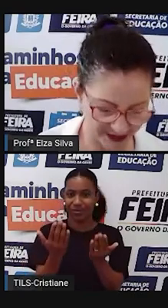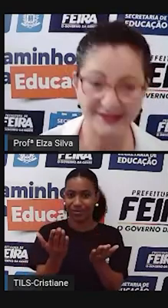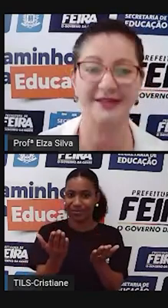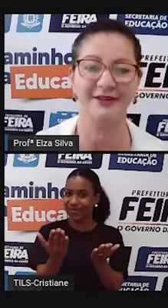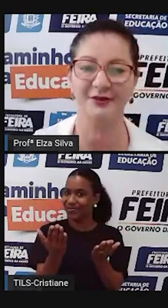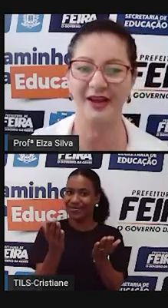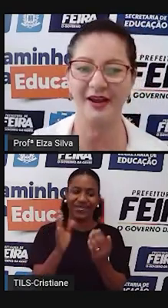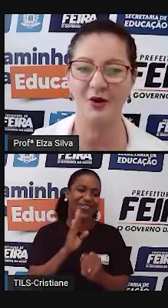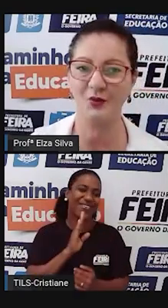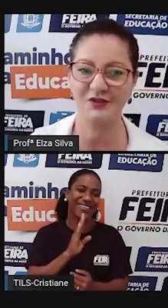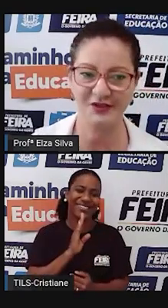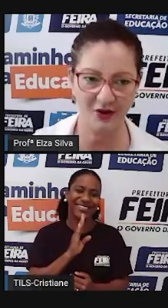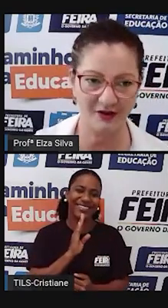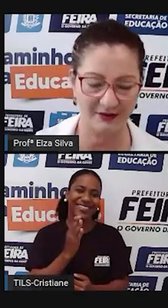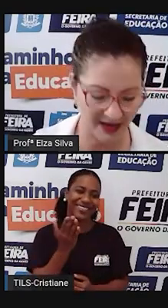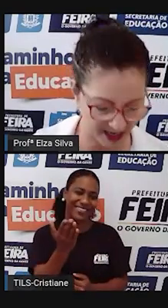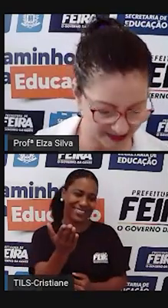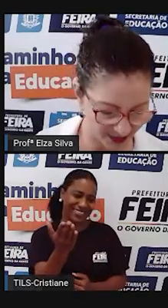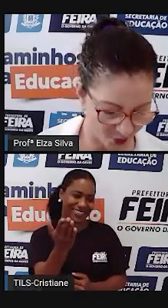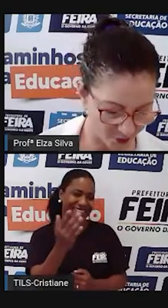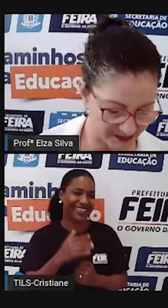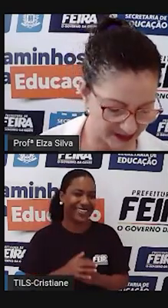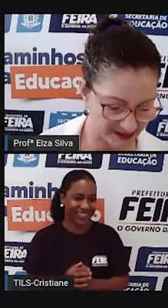nosso conhecido, não é? O soccer,